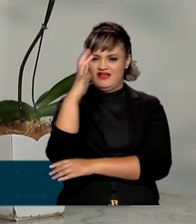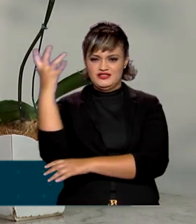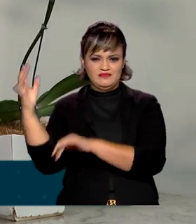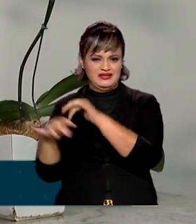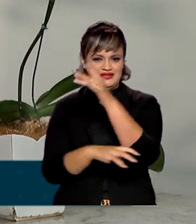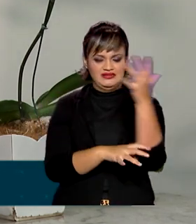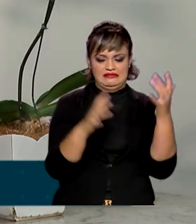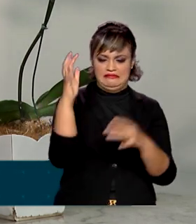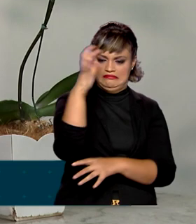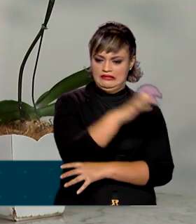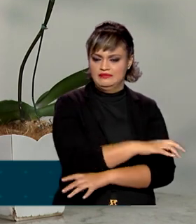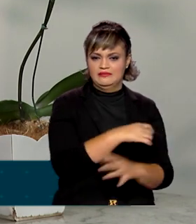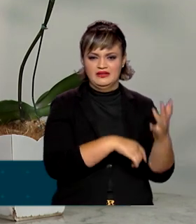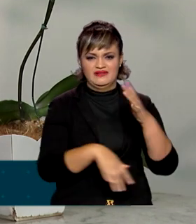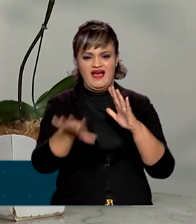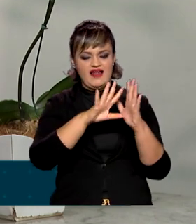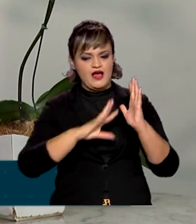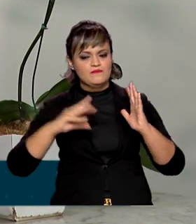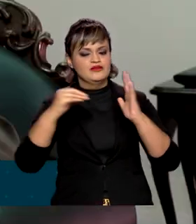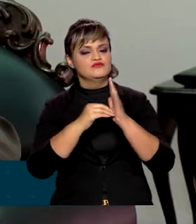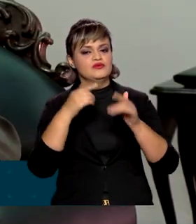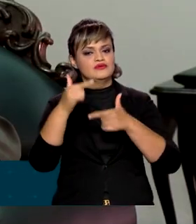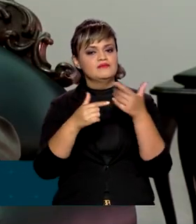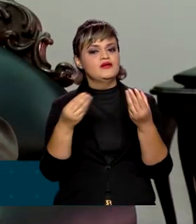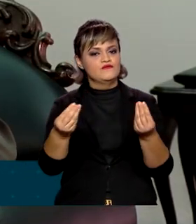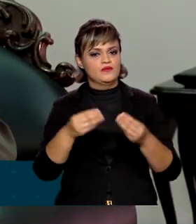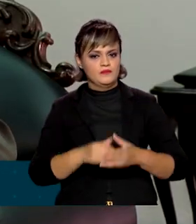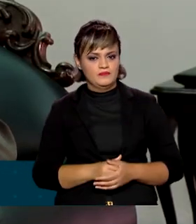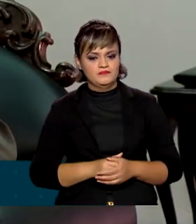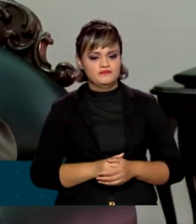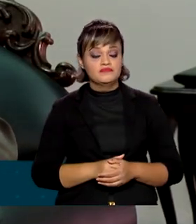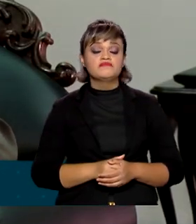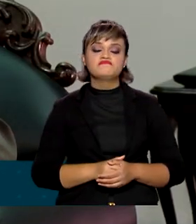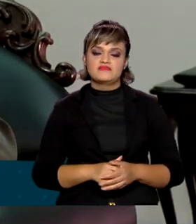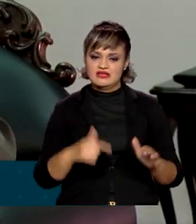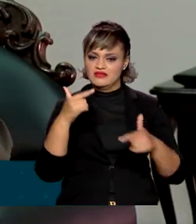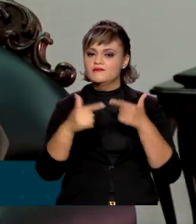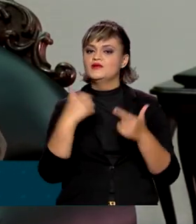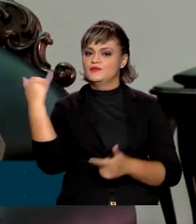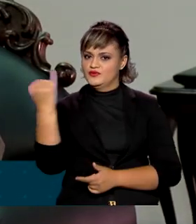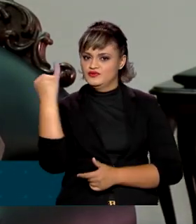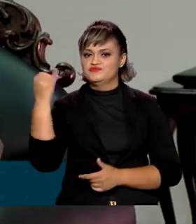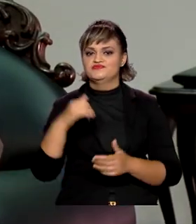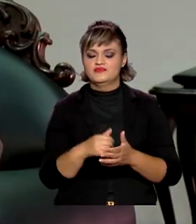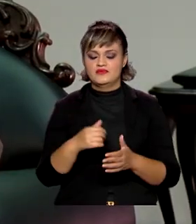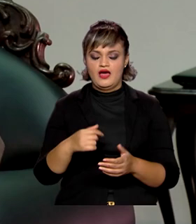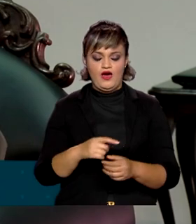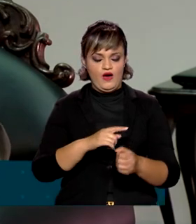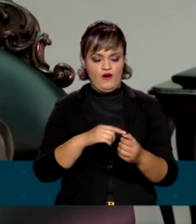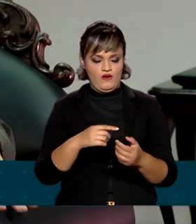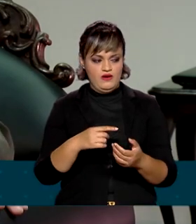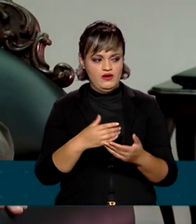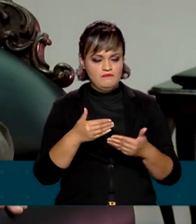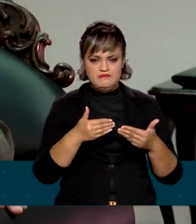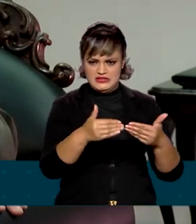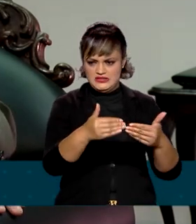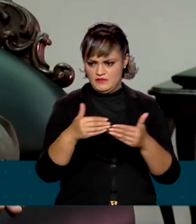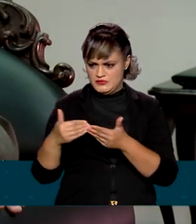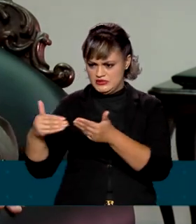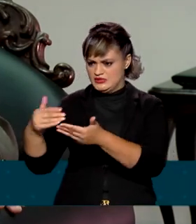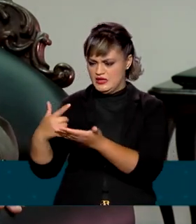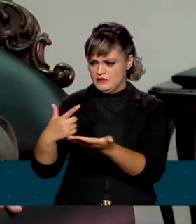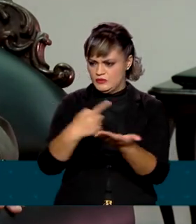conta um pouquinho pra gente como que foi esse trabalho em 2021 Trabalhou muito importante o governo unindo força os dois Ministérios